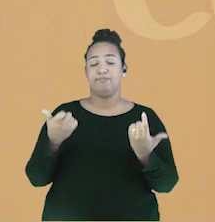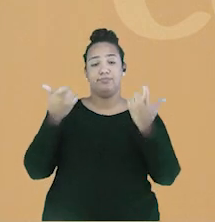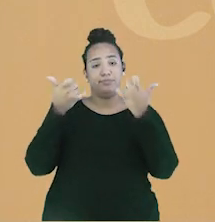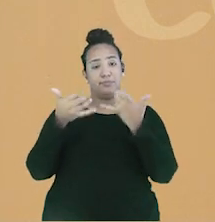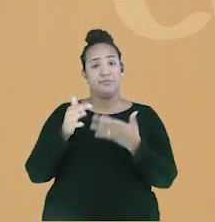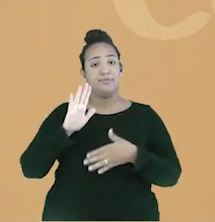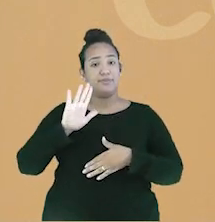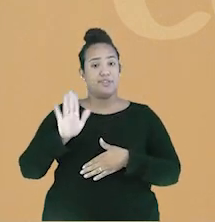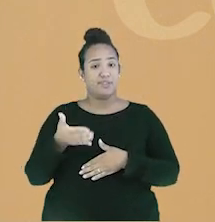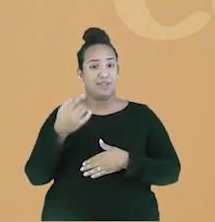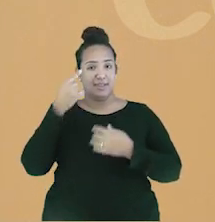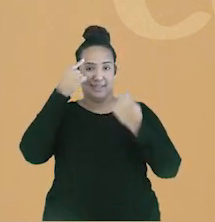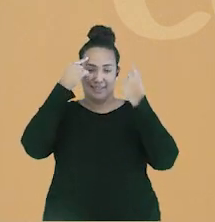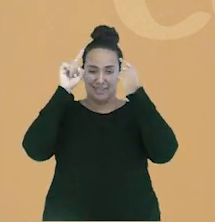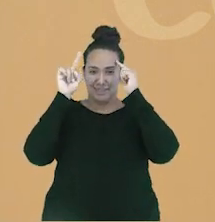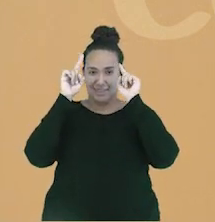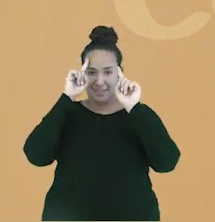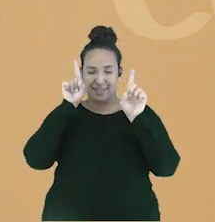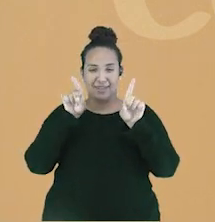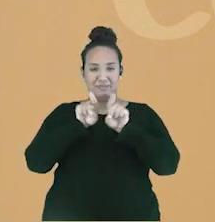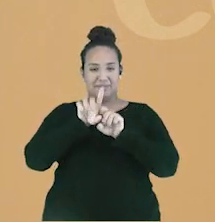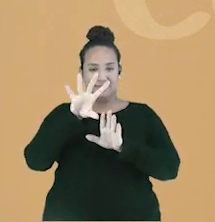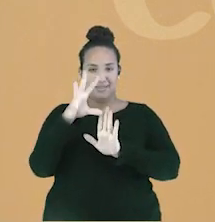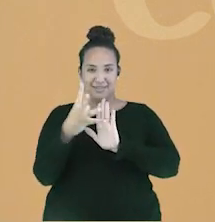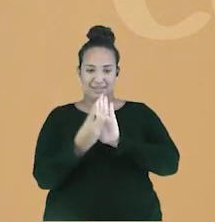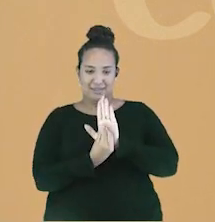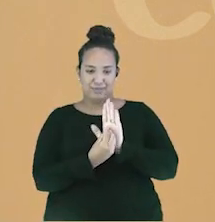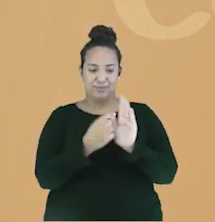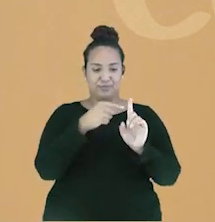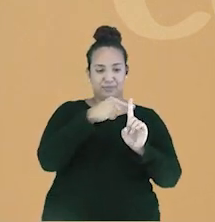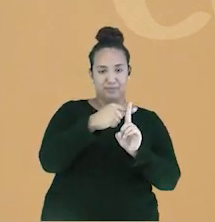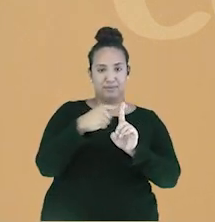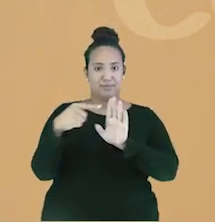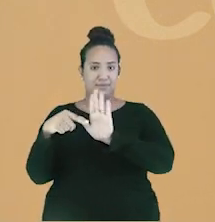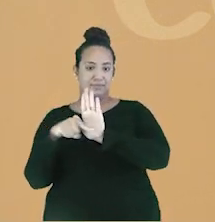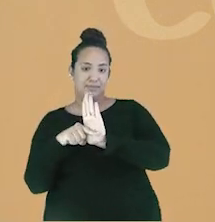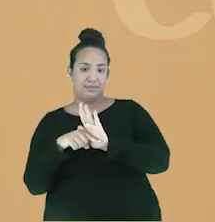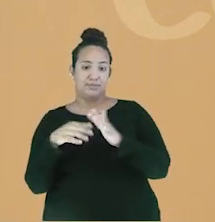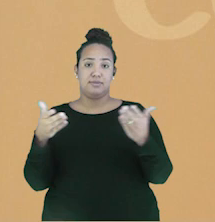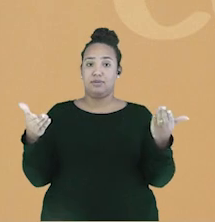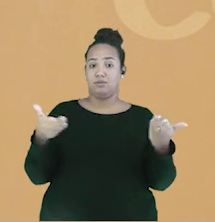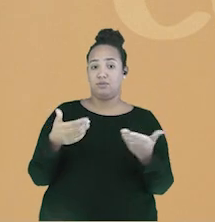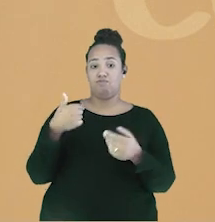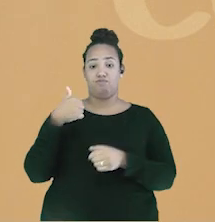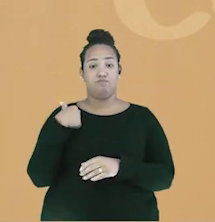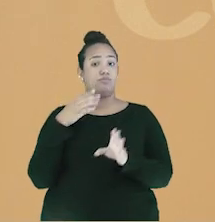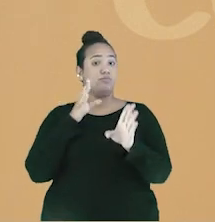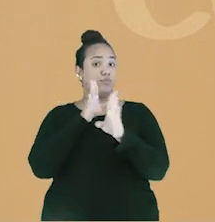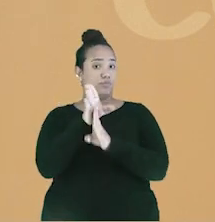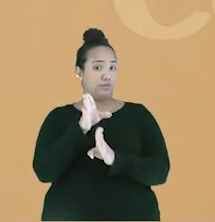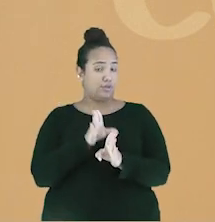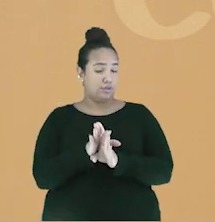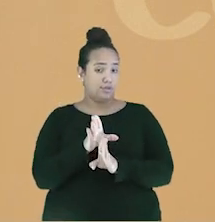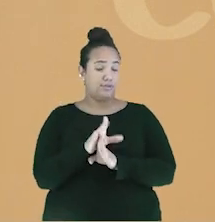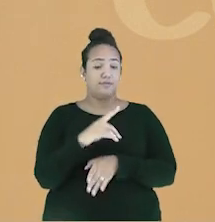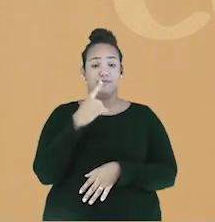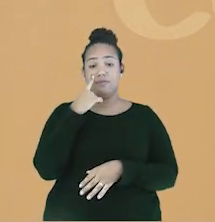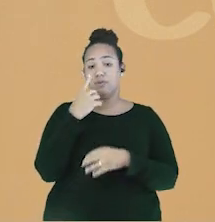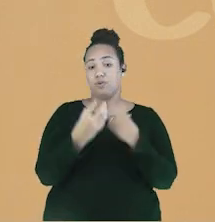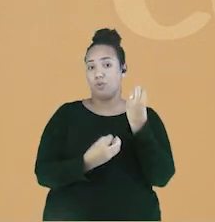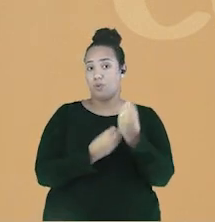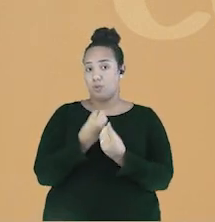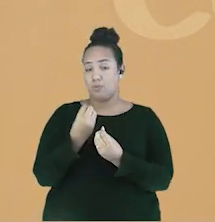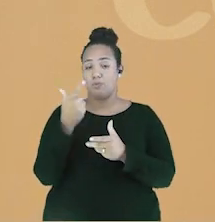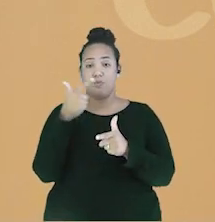da adição e da subtração, agora vamos ver algumas dicas e verificar como podemos